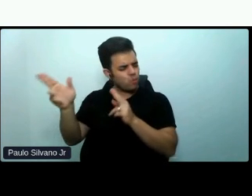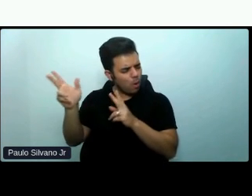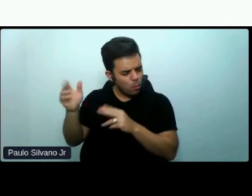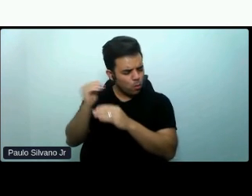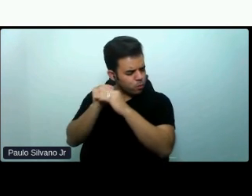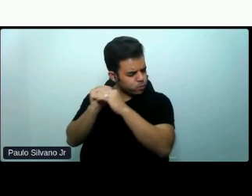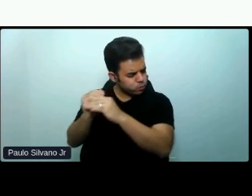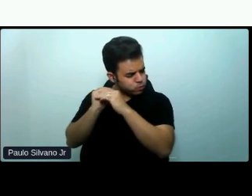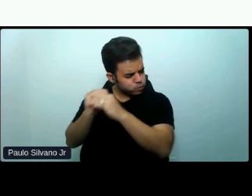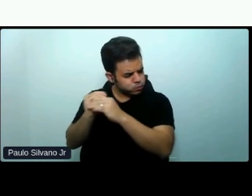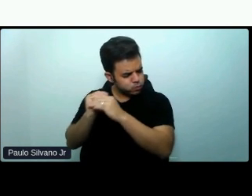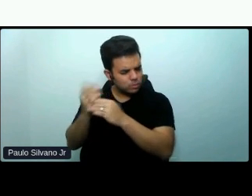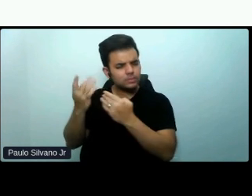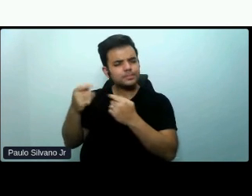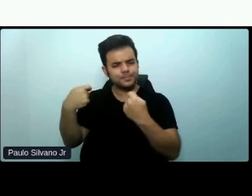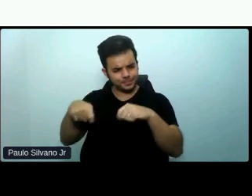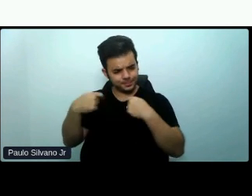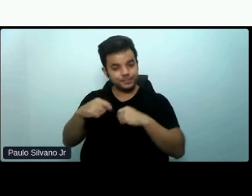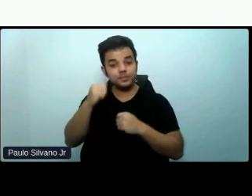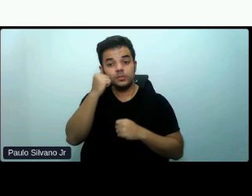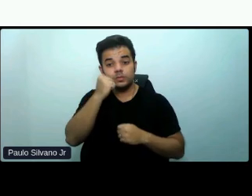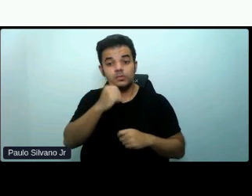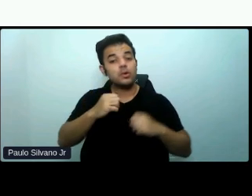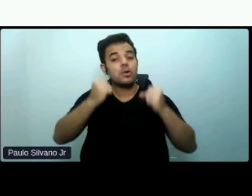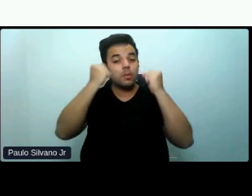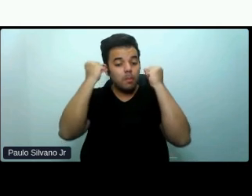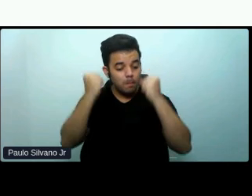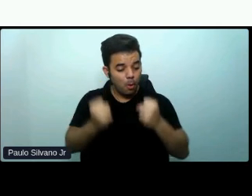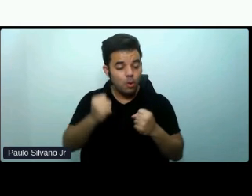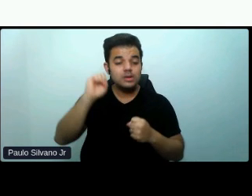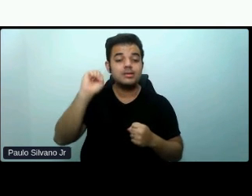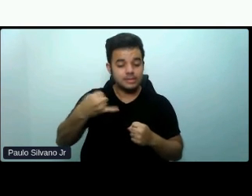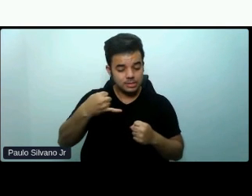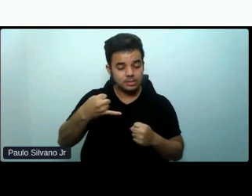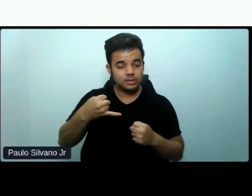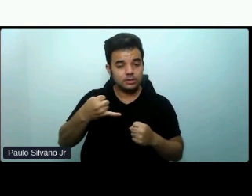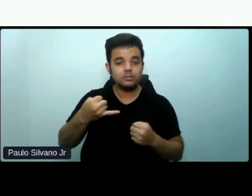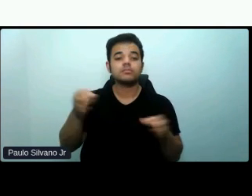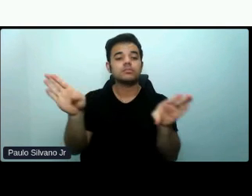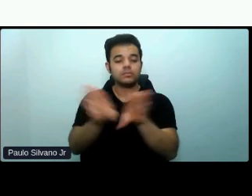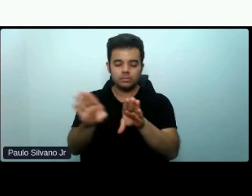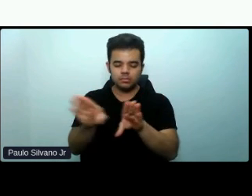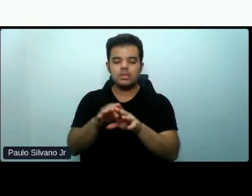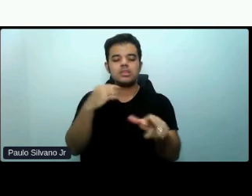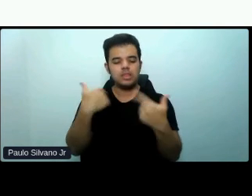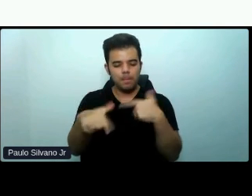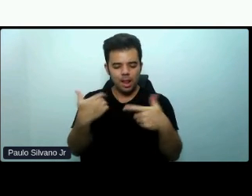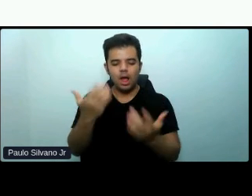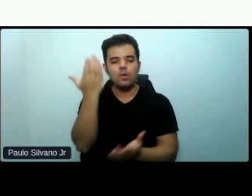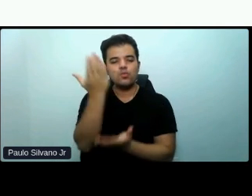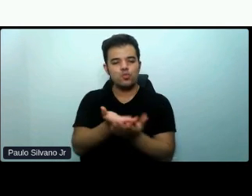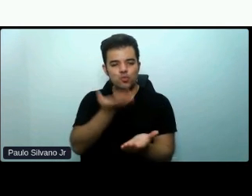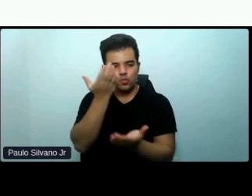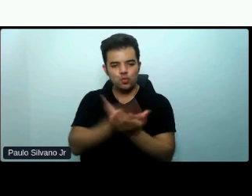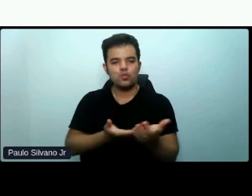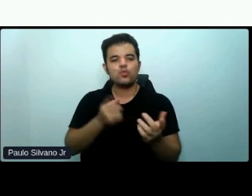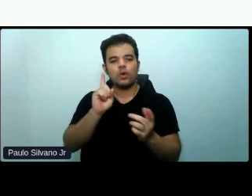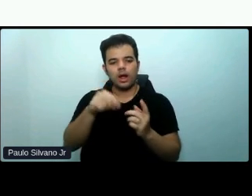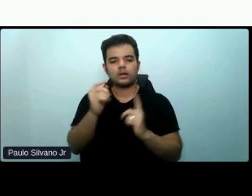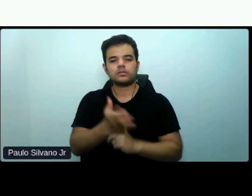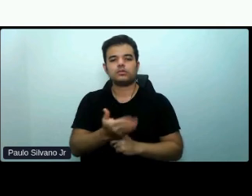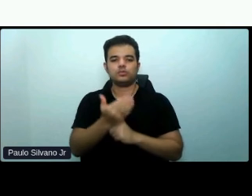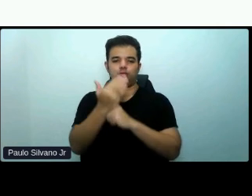homens, né? Então, as mulheres elas podem, sim, e devem trabalhar e estudar tecnologia. O gênero de